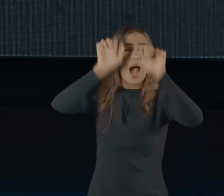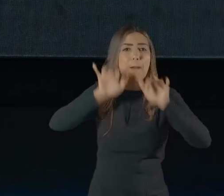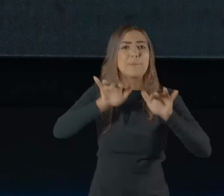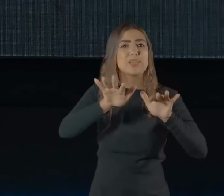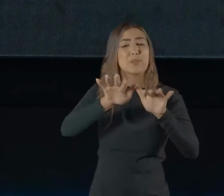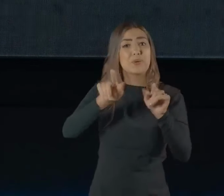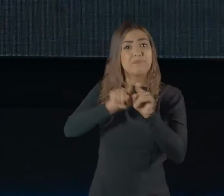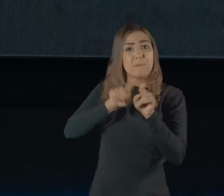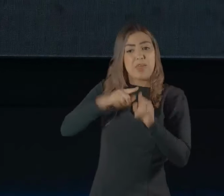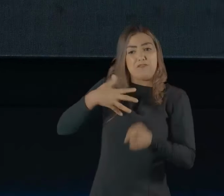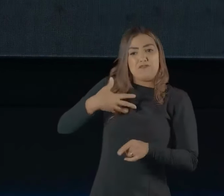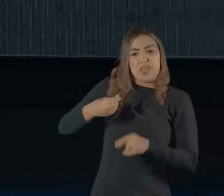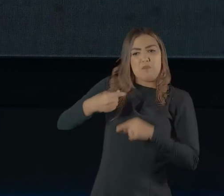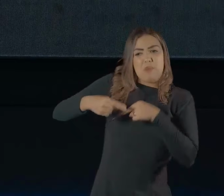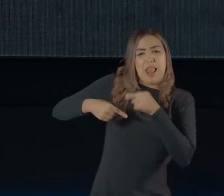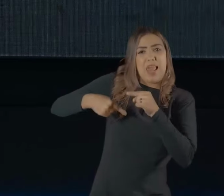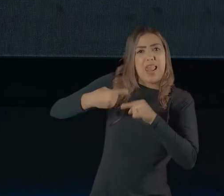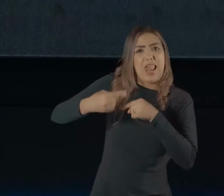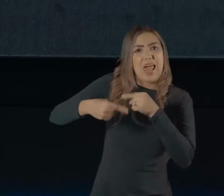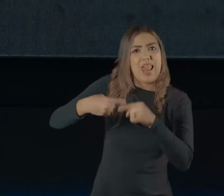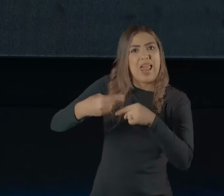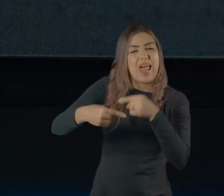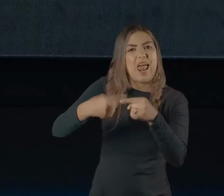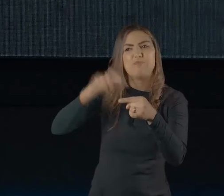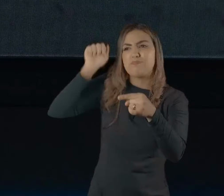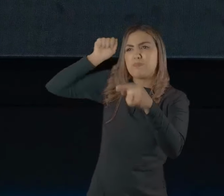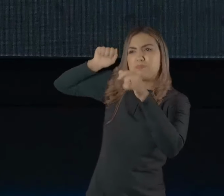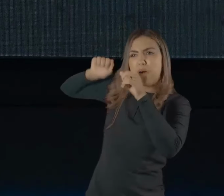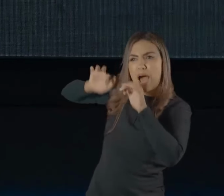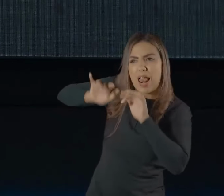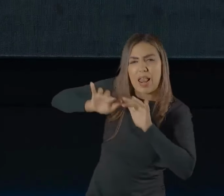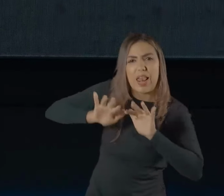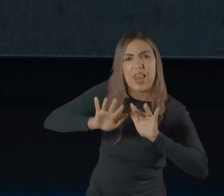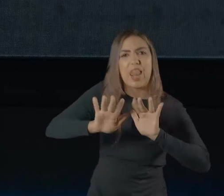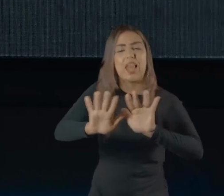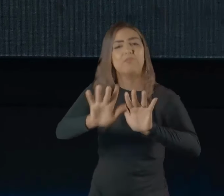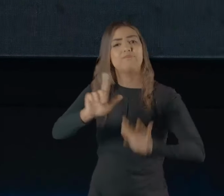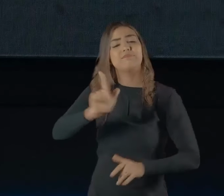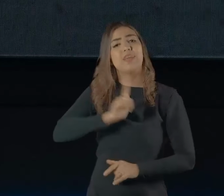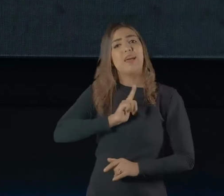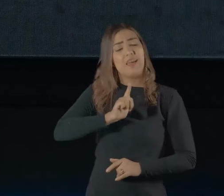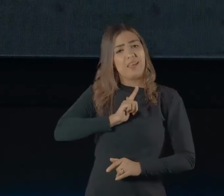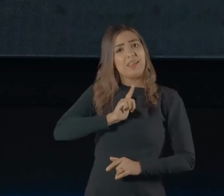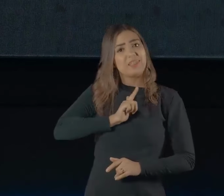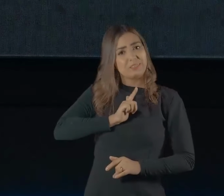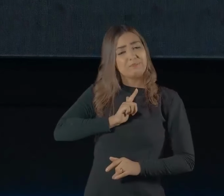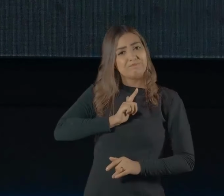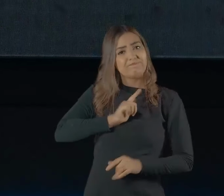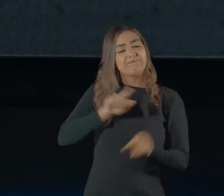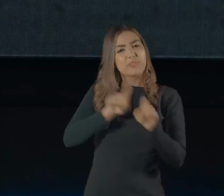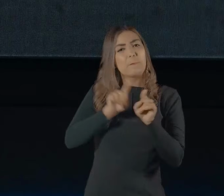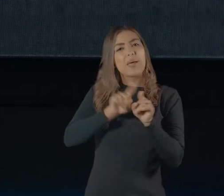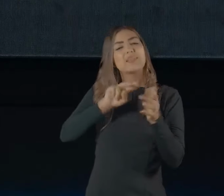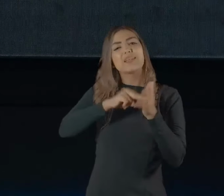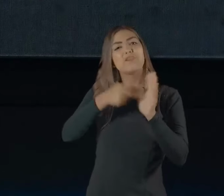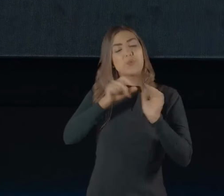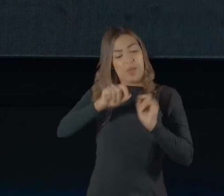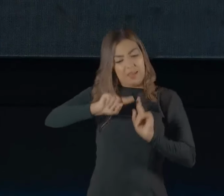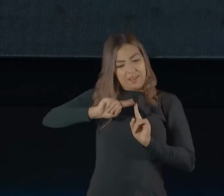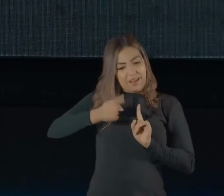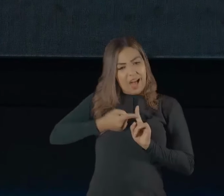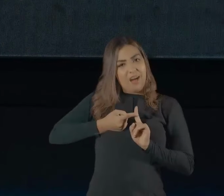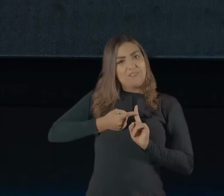o fruto da tua terra. Olha, até para descendência. Fruto do ventre fala de descendência, fruto da